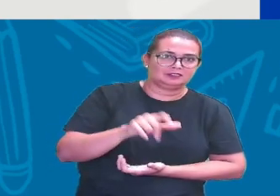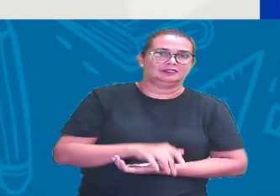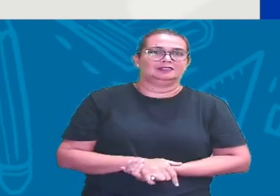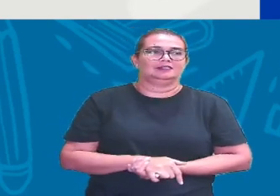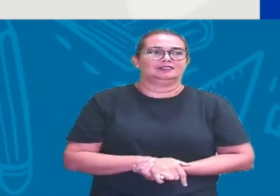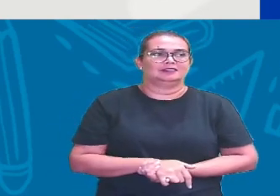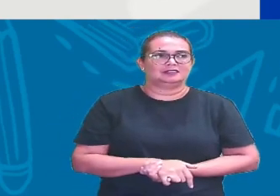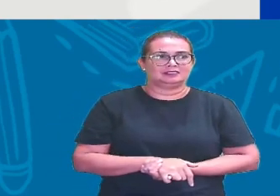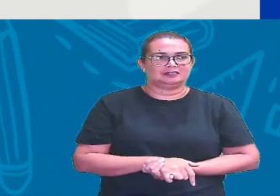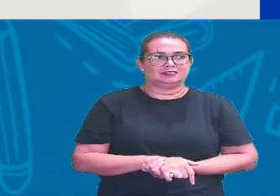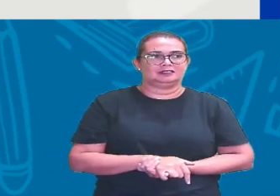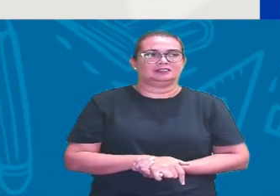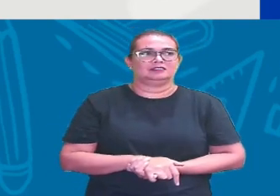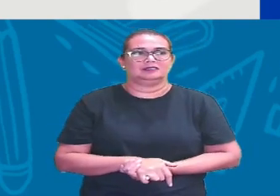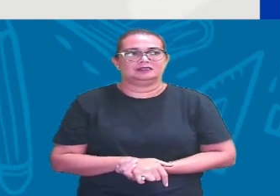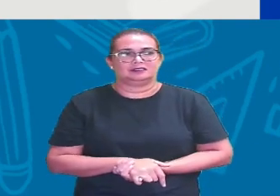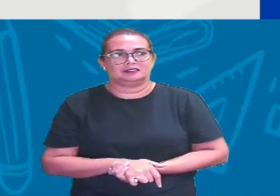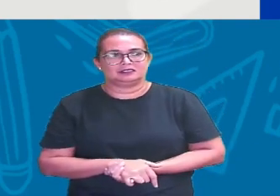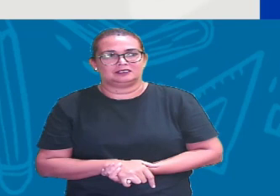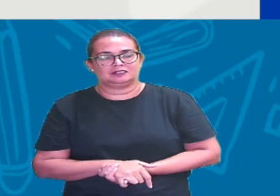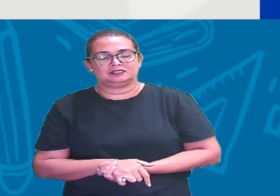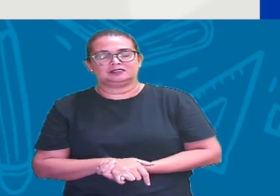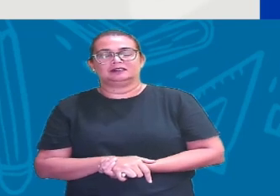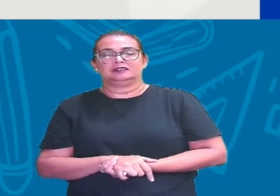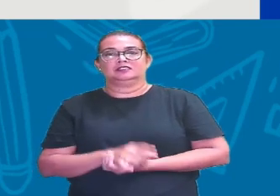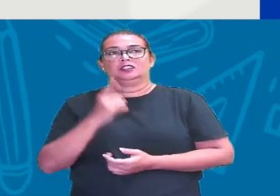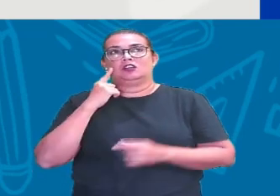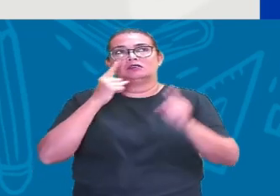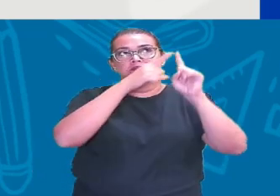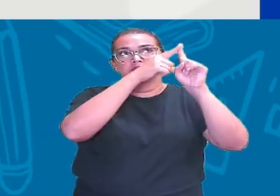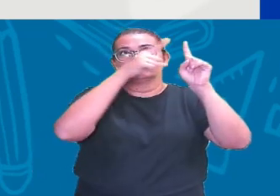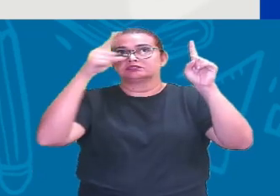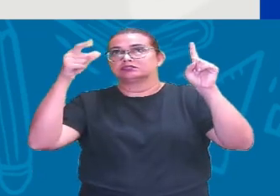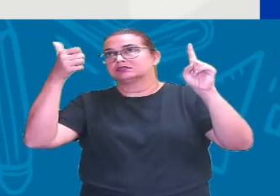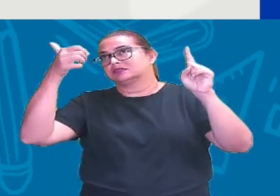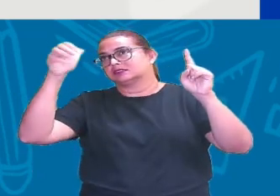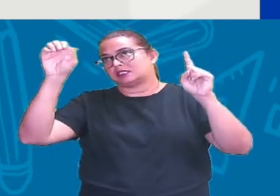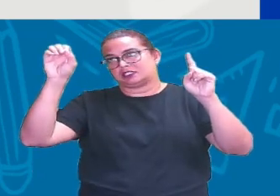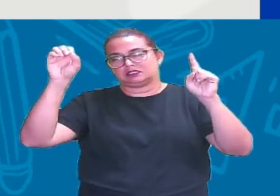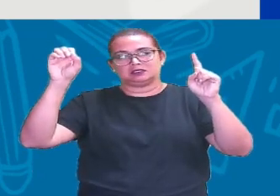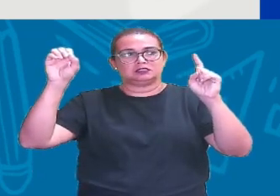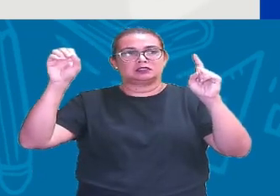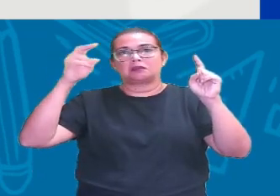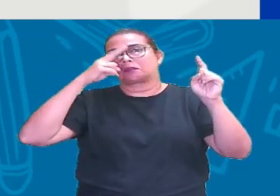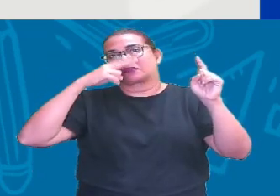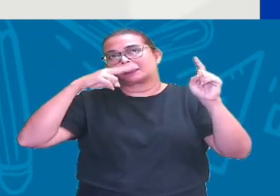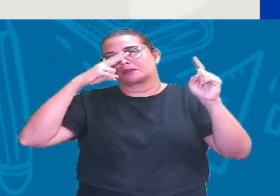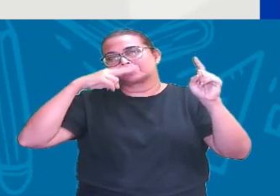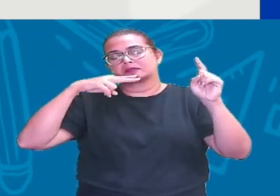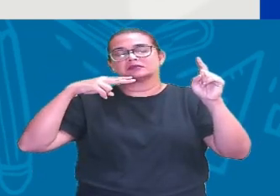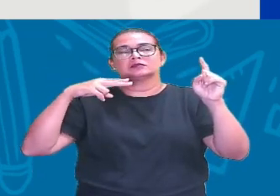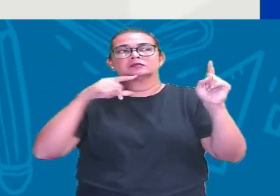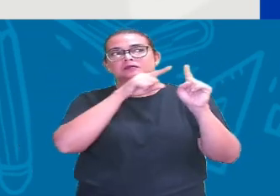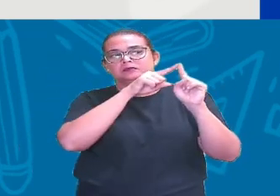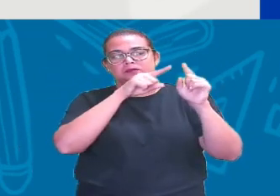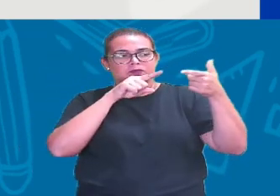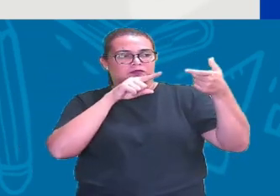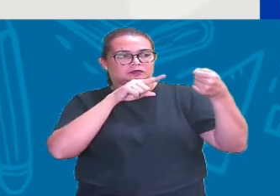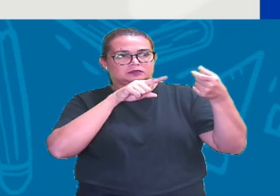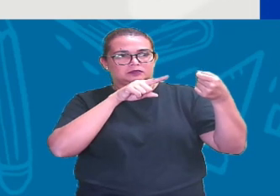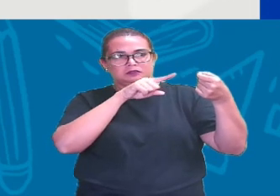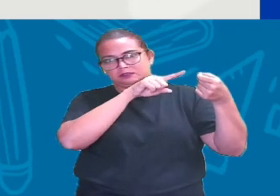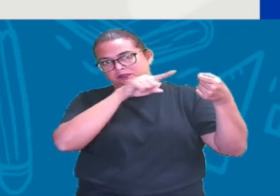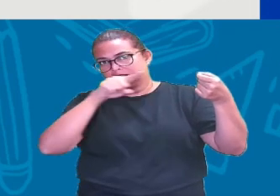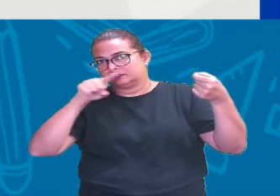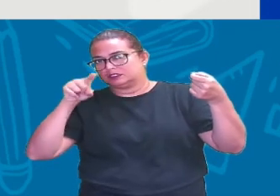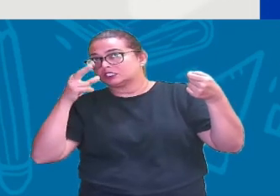acertou. Então, olha ali, ó, o maior divisor de 10 é ele mesmo, o 10. E o maior divisor